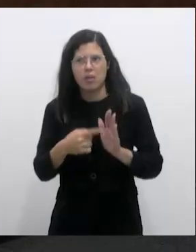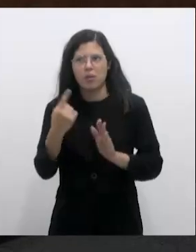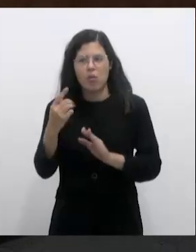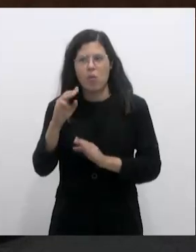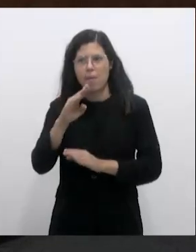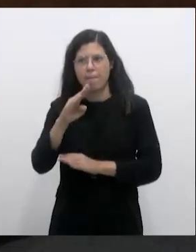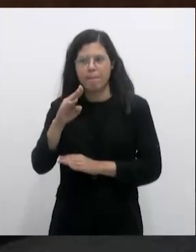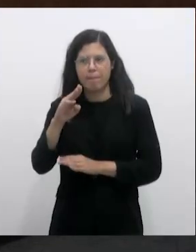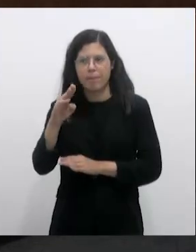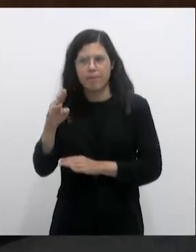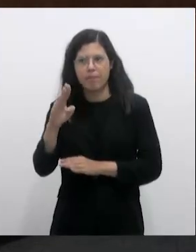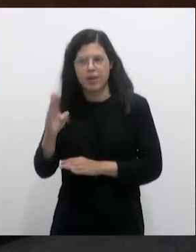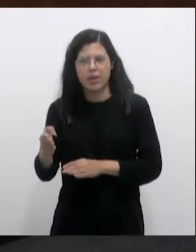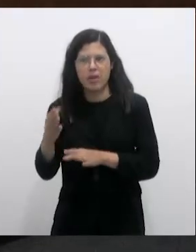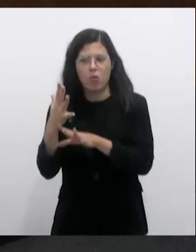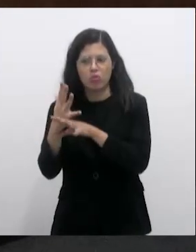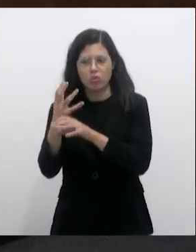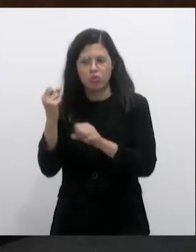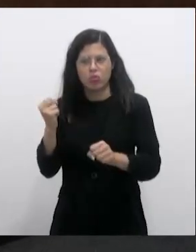lucro e, a seguir,